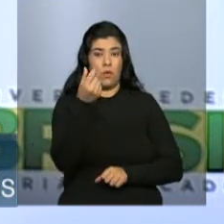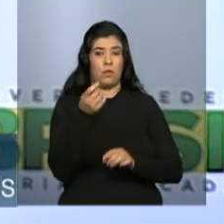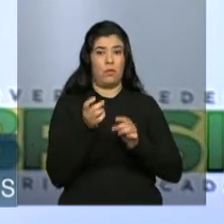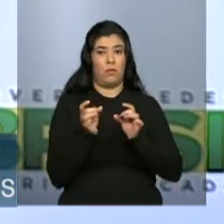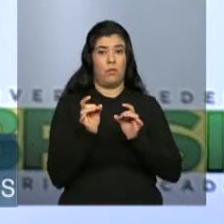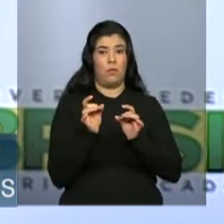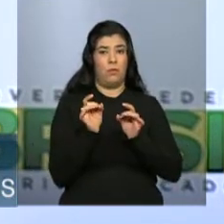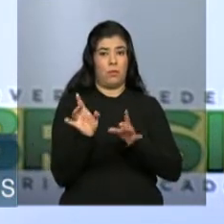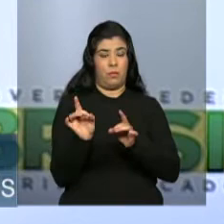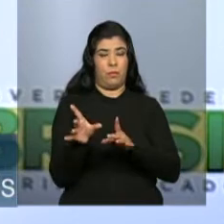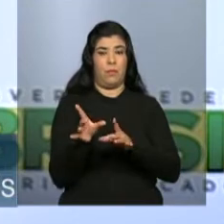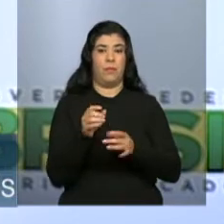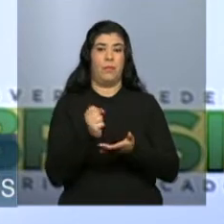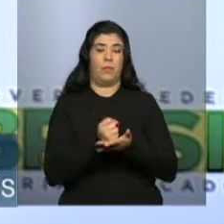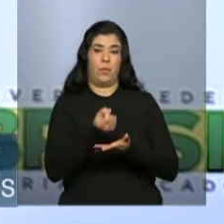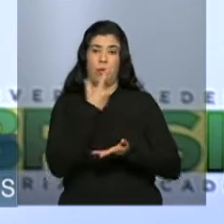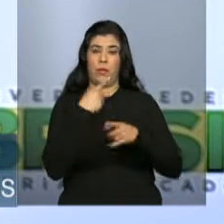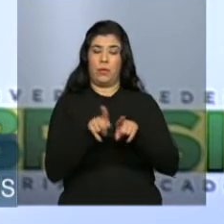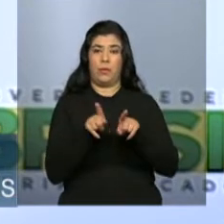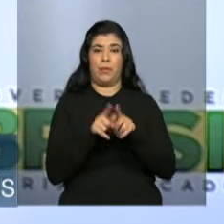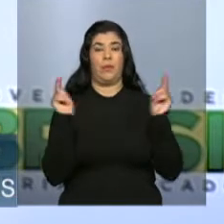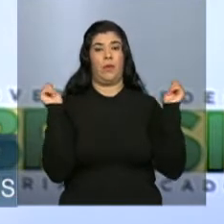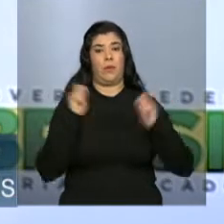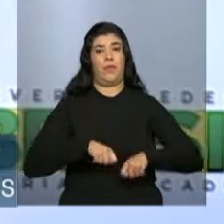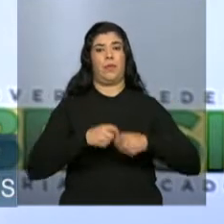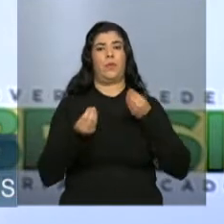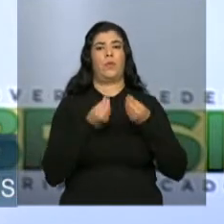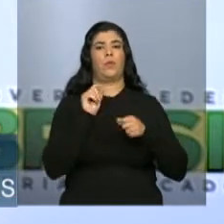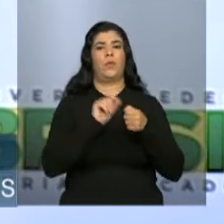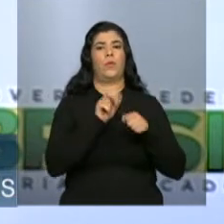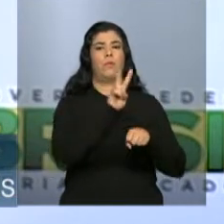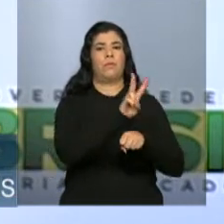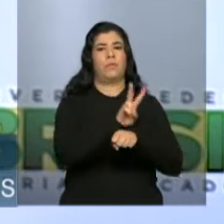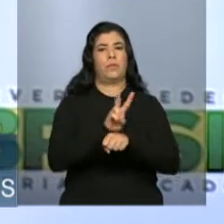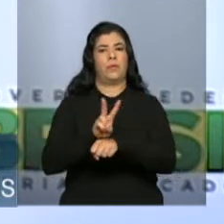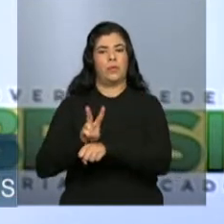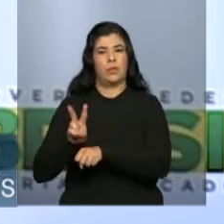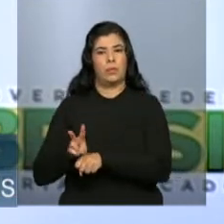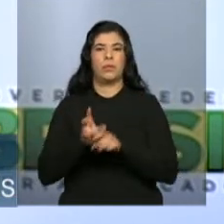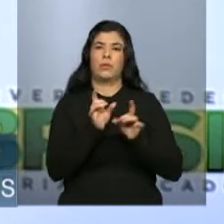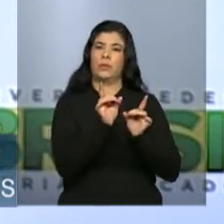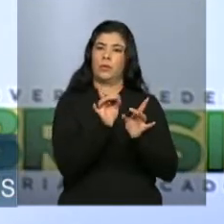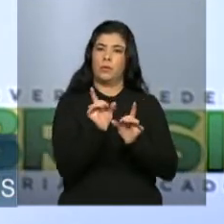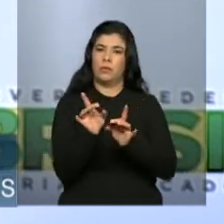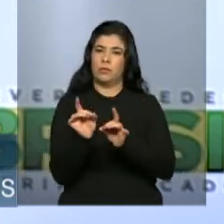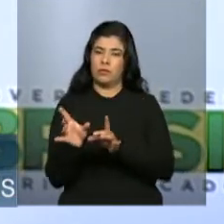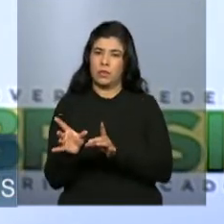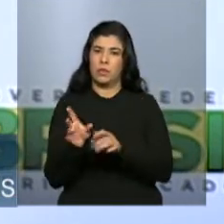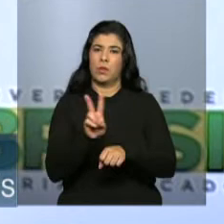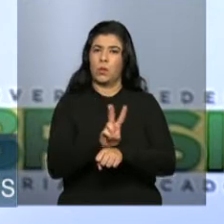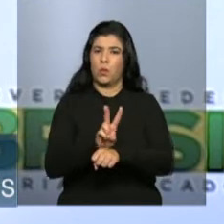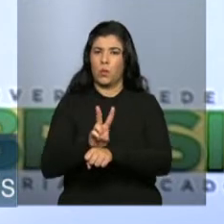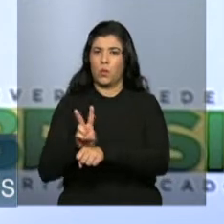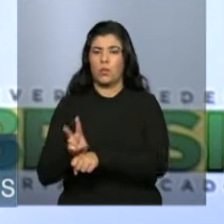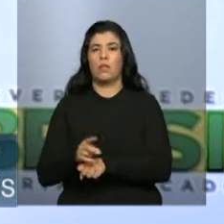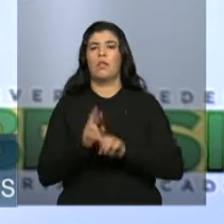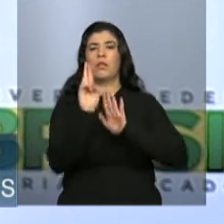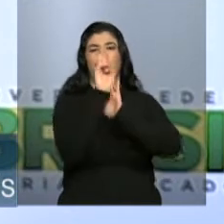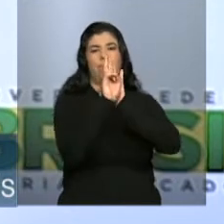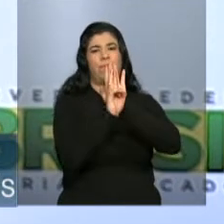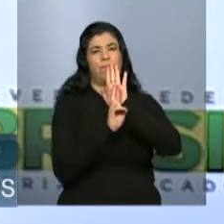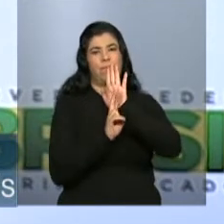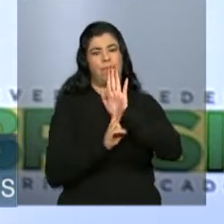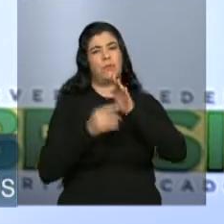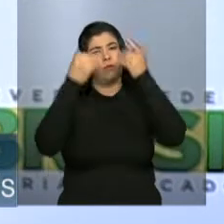também na da nossa nossa capacidade de monitoramento mercado uma série de regras nós vamos